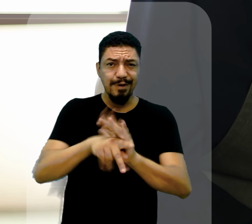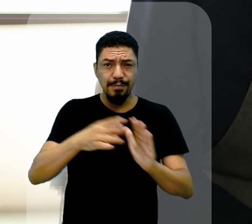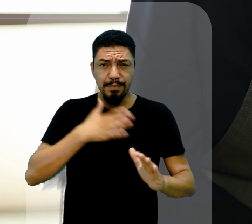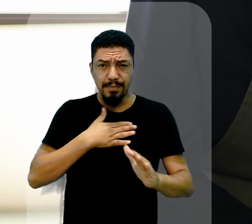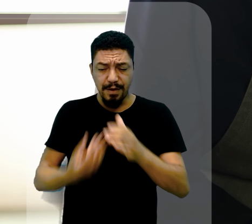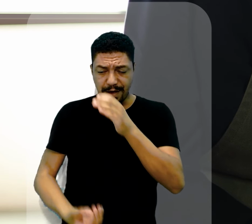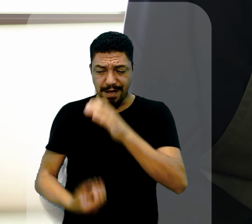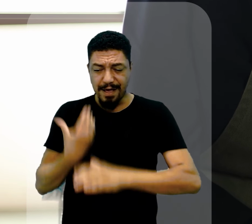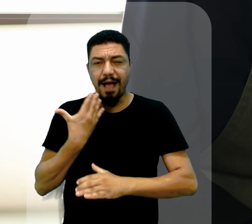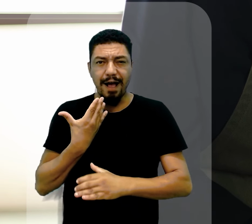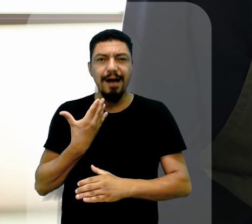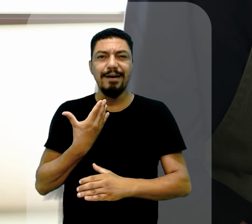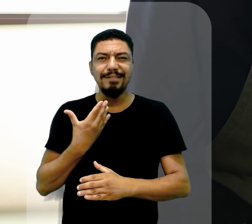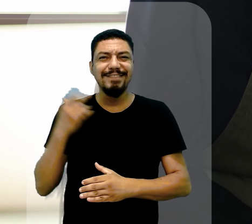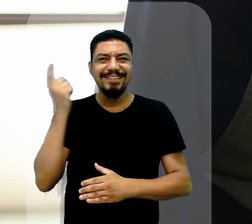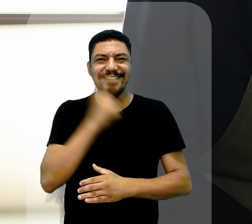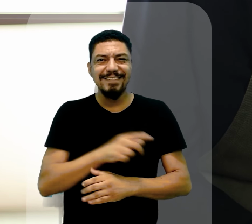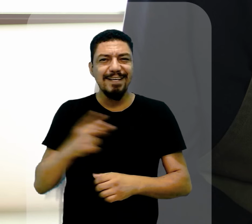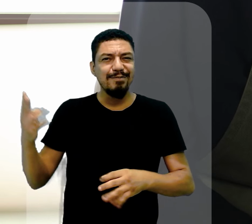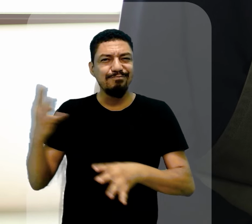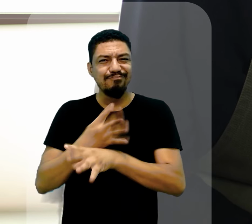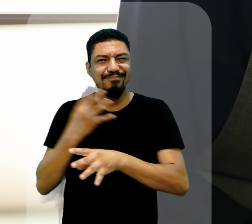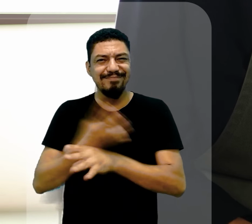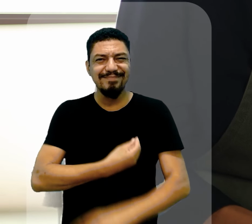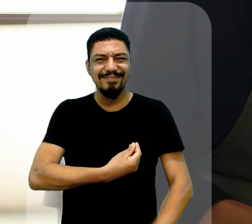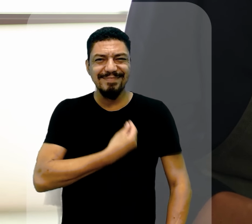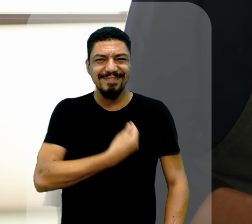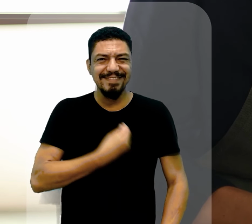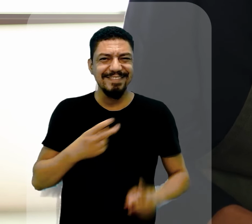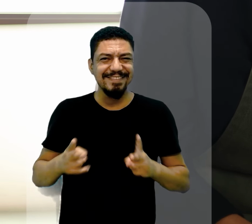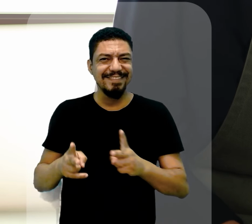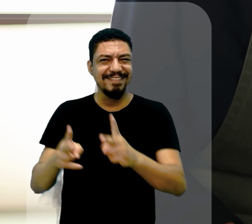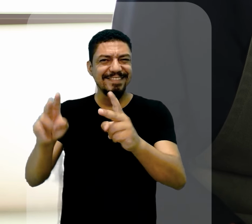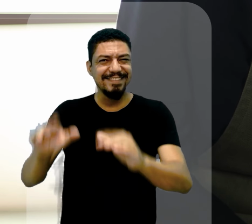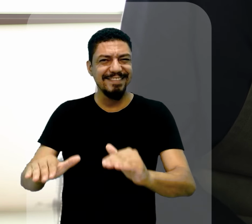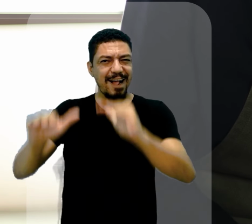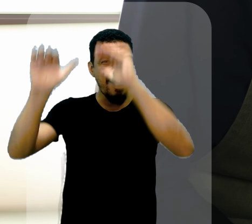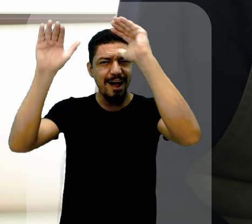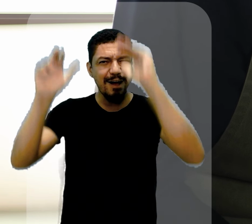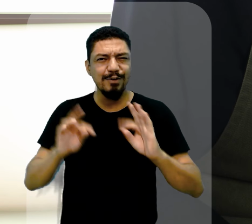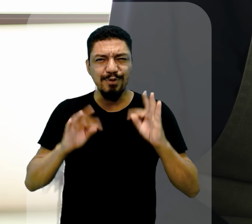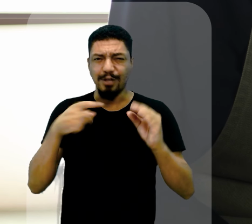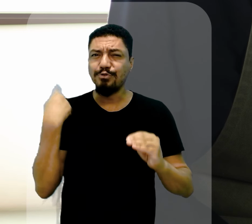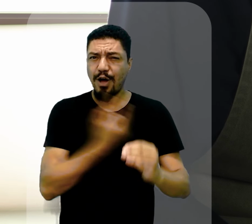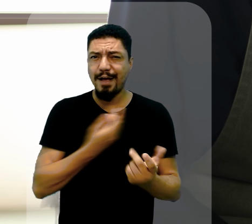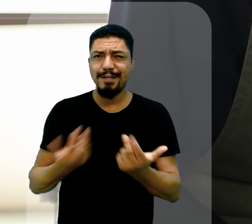desde criança para eu sobreviver, porque todos nós criamos